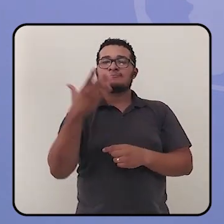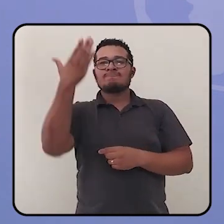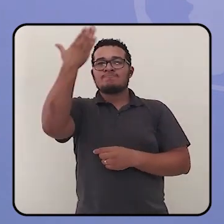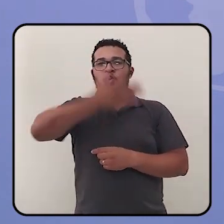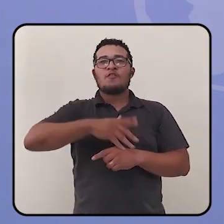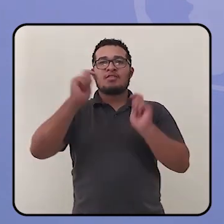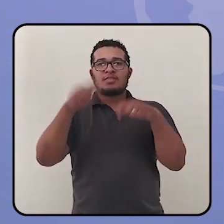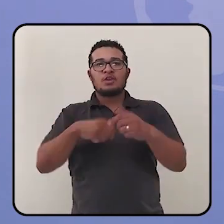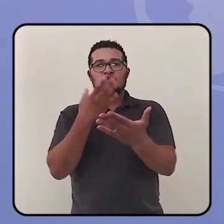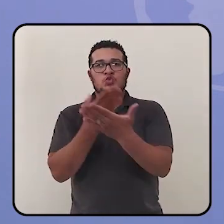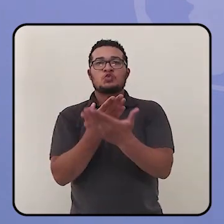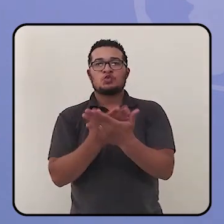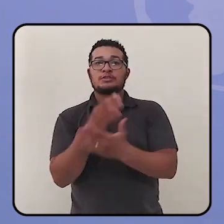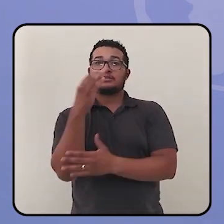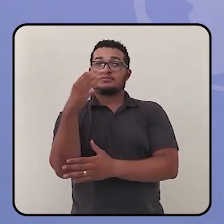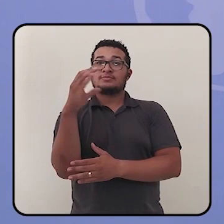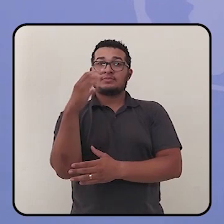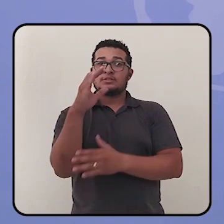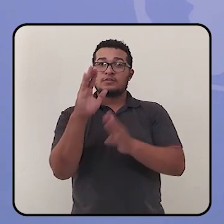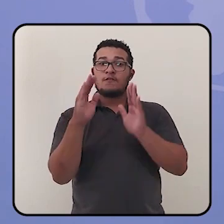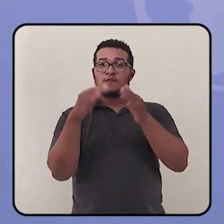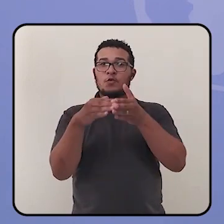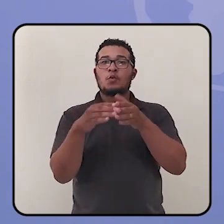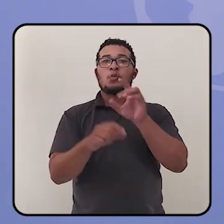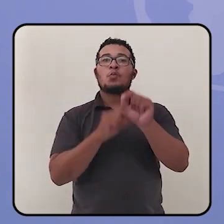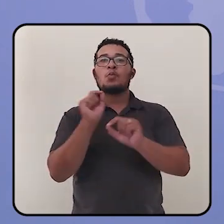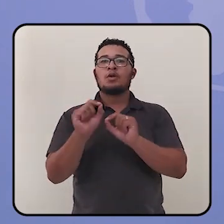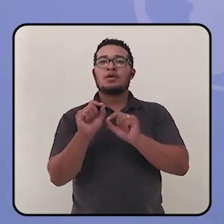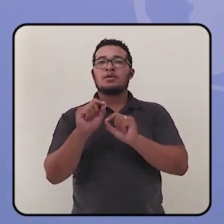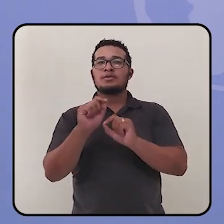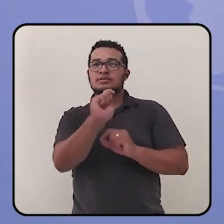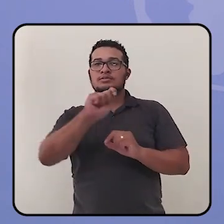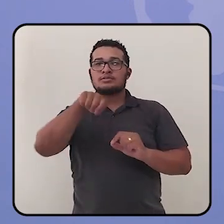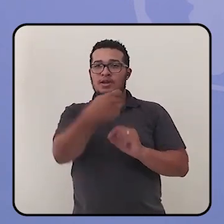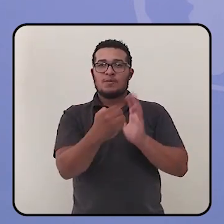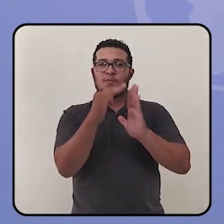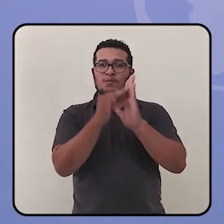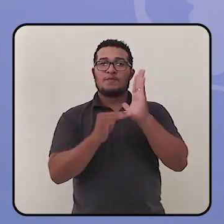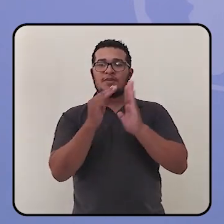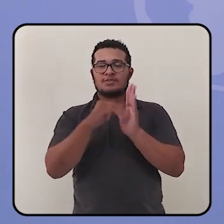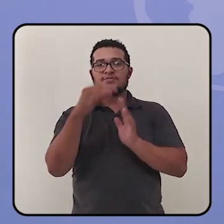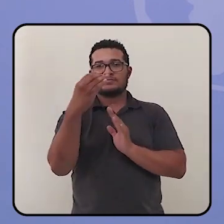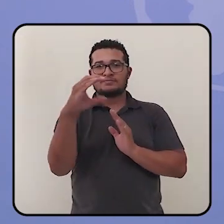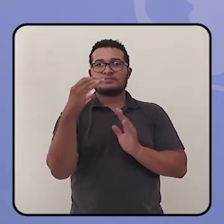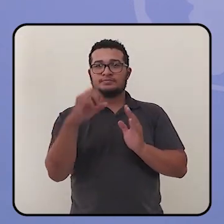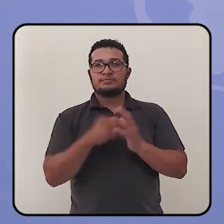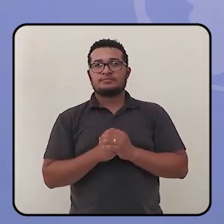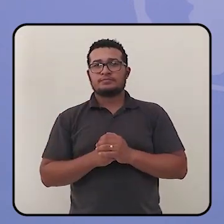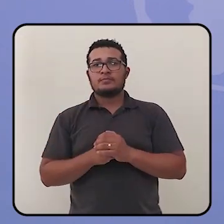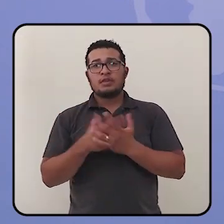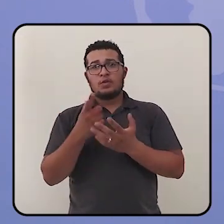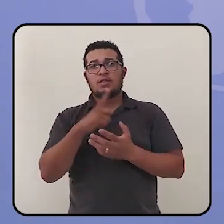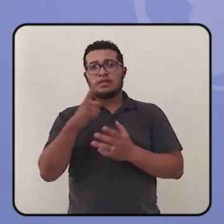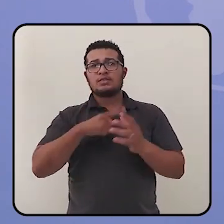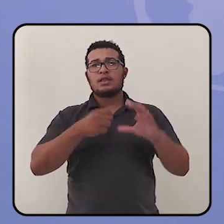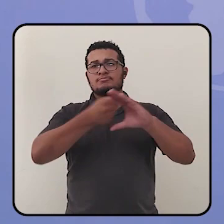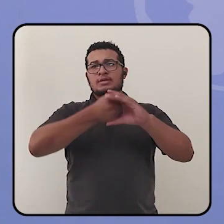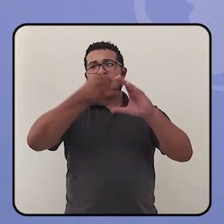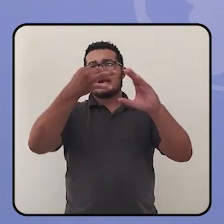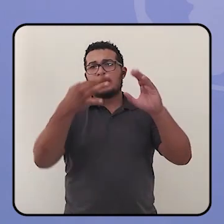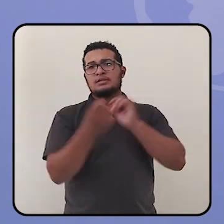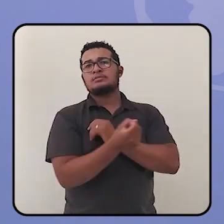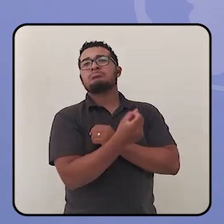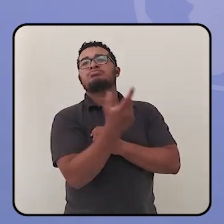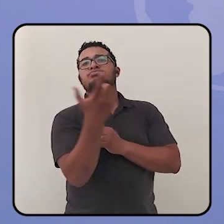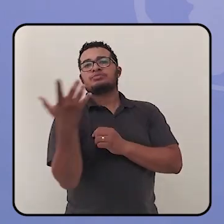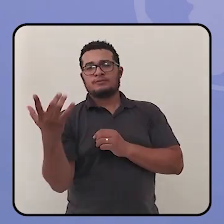por meio de estudos científicos dando o nome de método científico então são diversas características